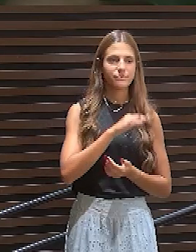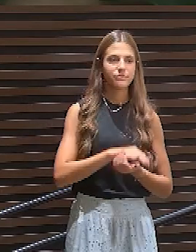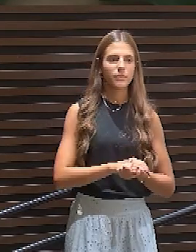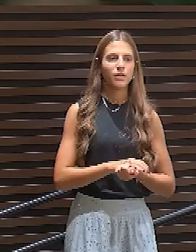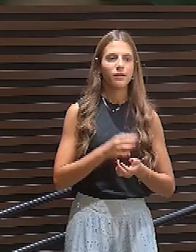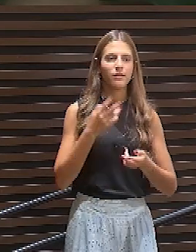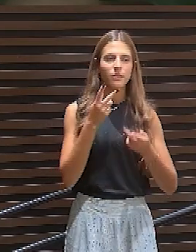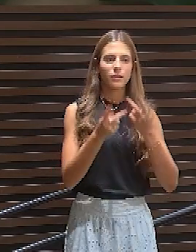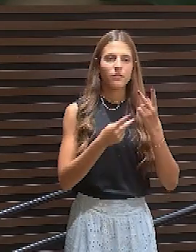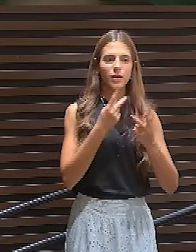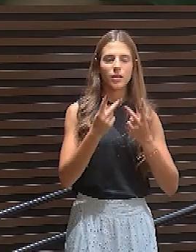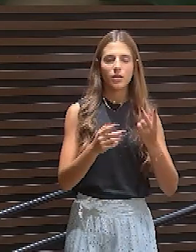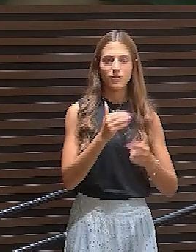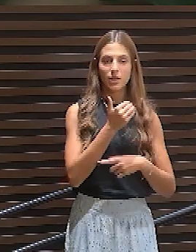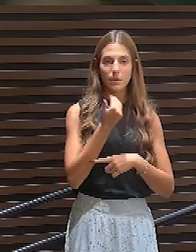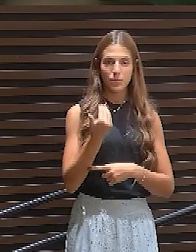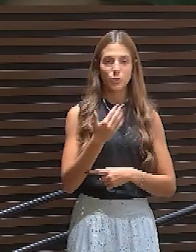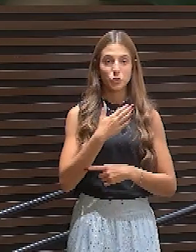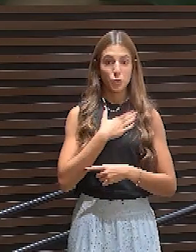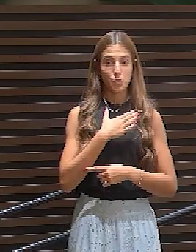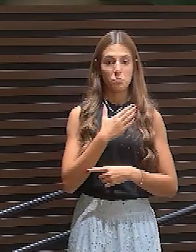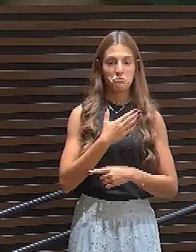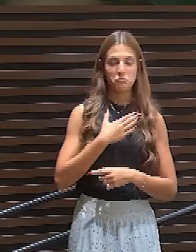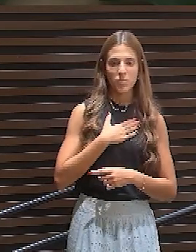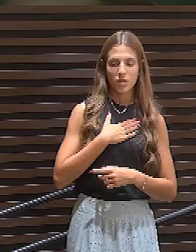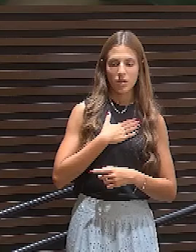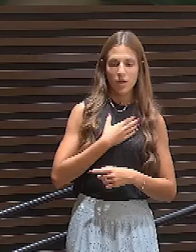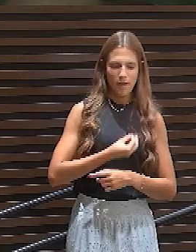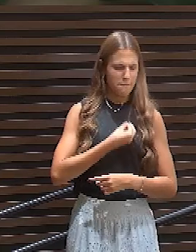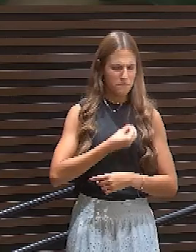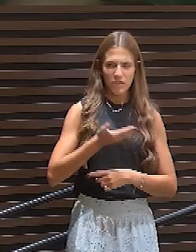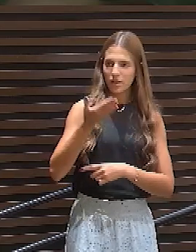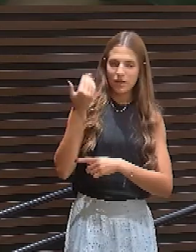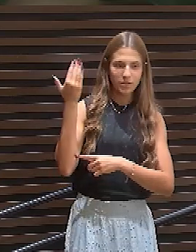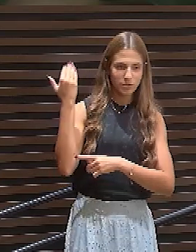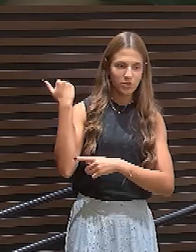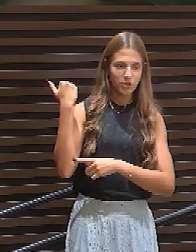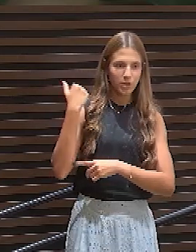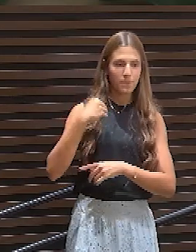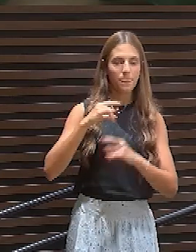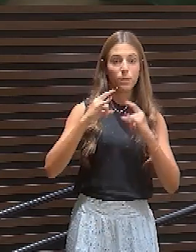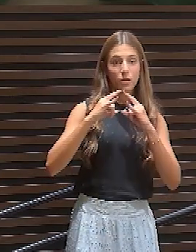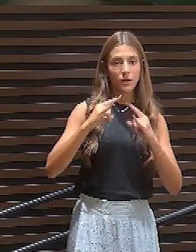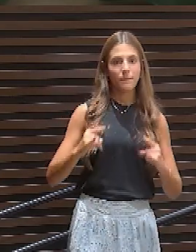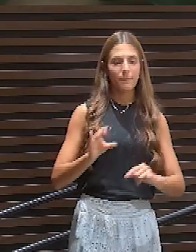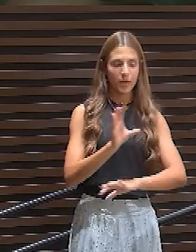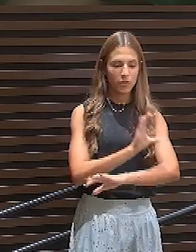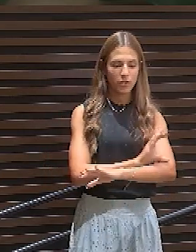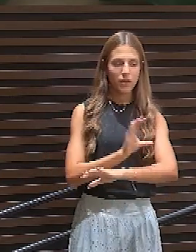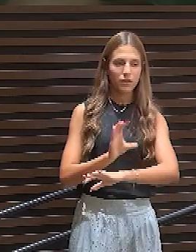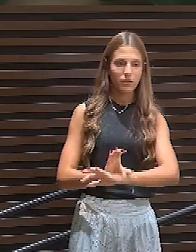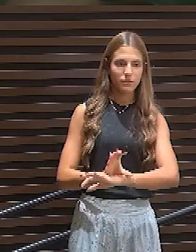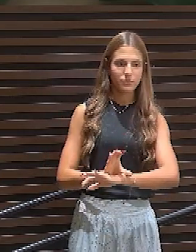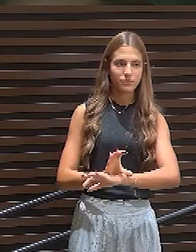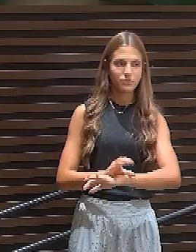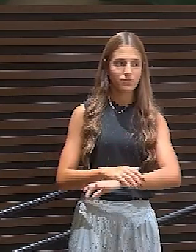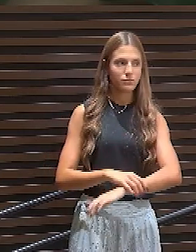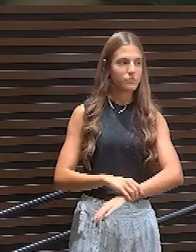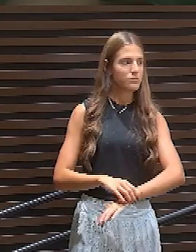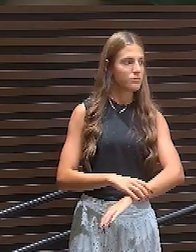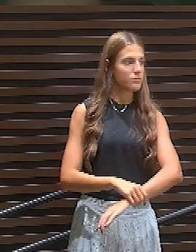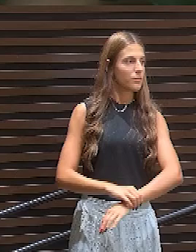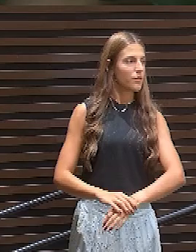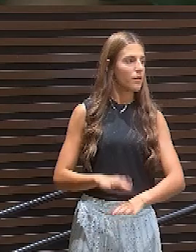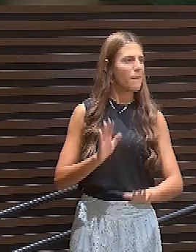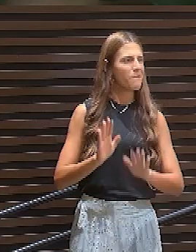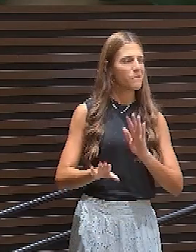Falando da morte do meu velho homem, no acampamento Canaã, há mais ou